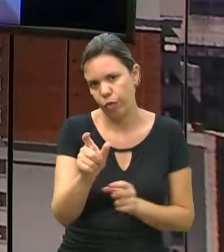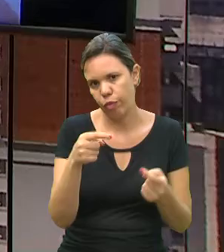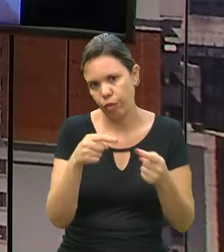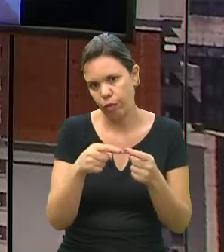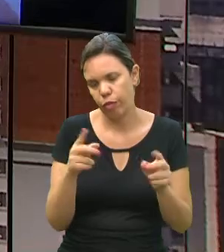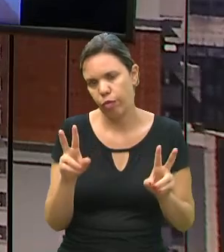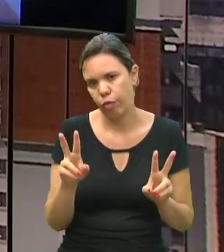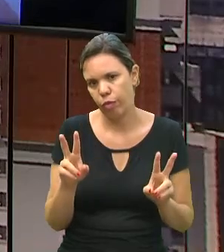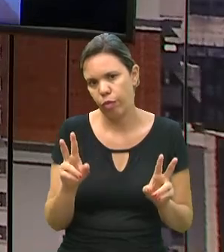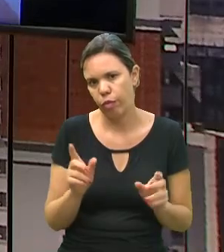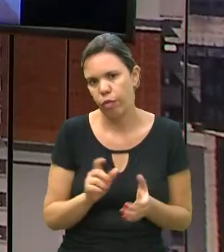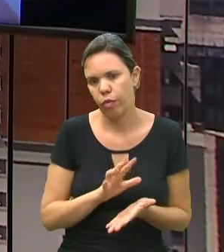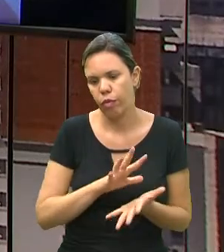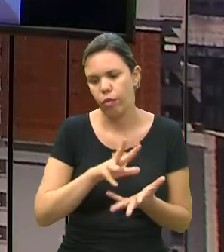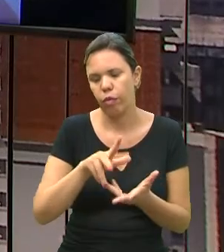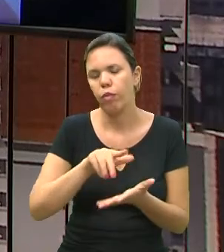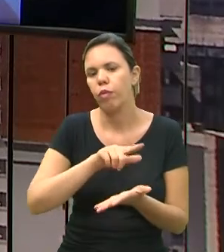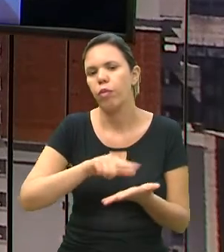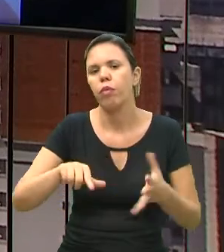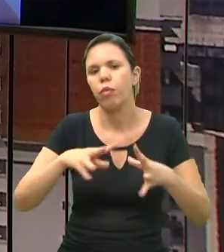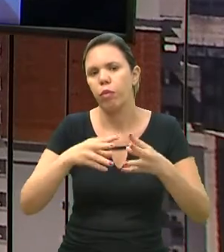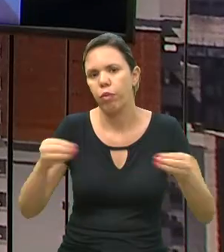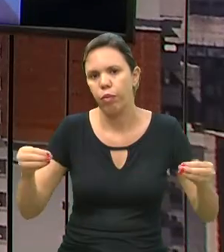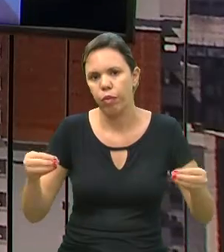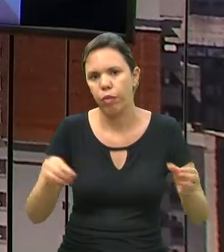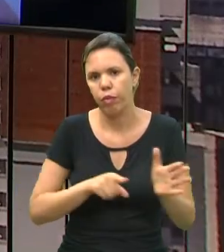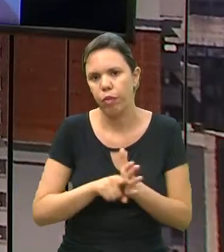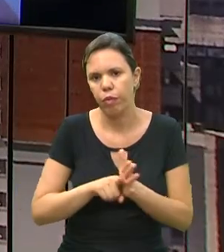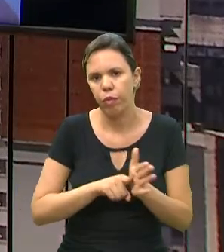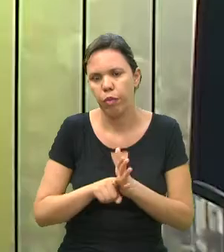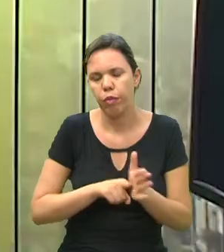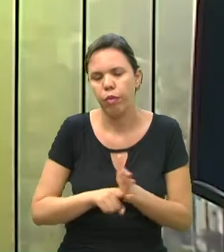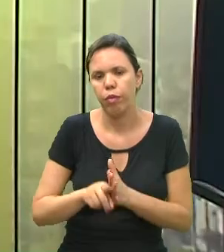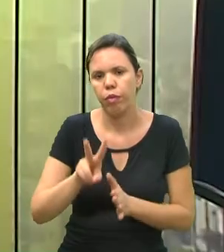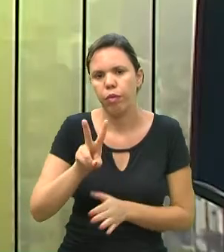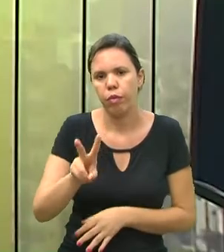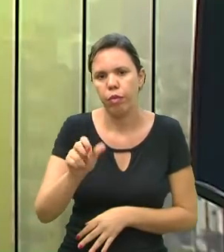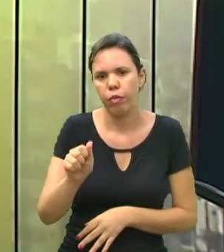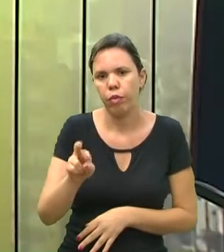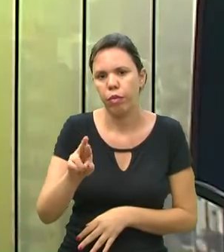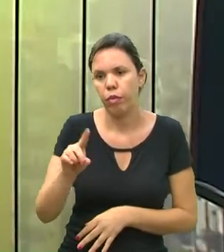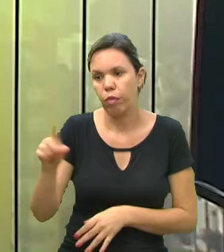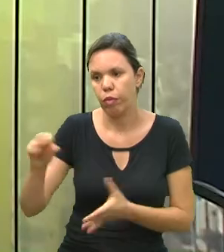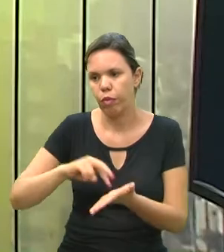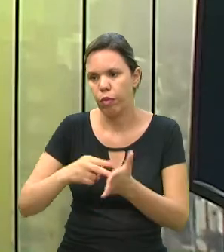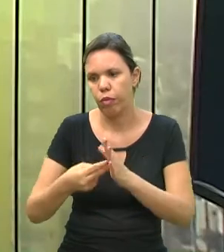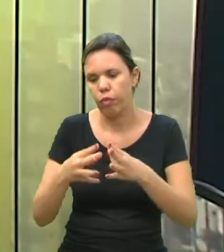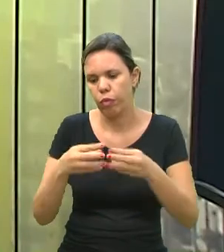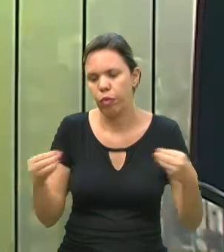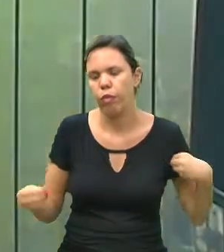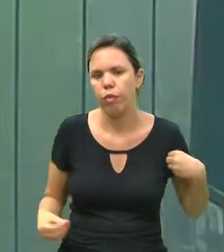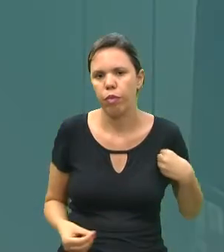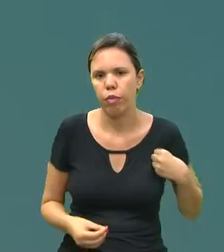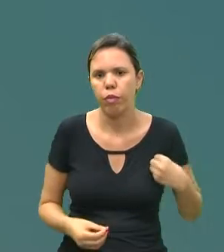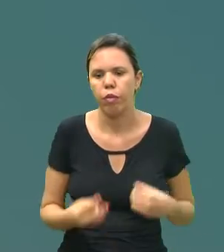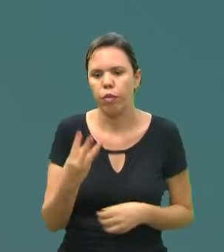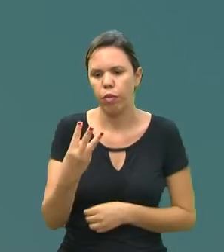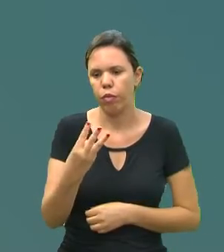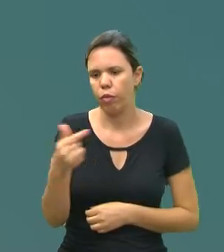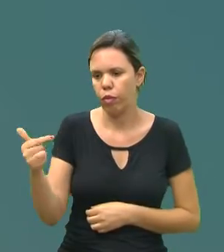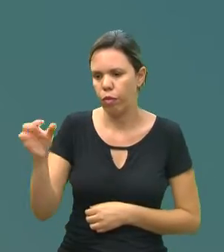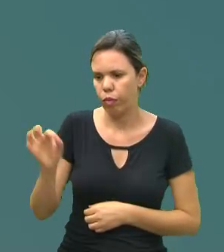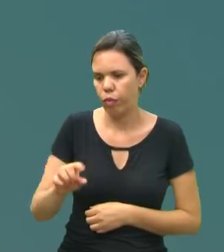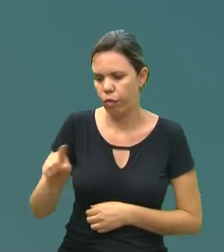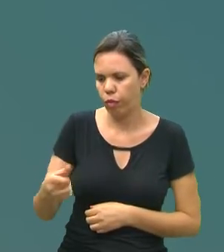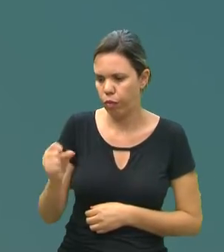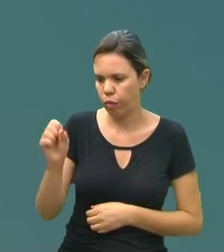bem peculiar, que é varrida, né? Que é o termo, inclusive, que aparece na pesquisa, porque 1/3 significa